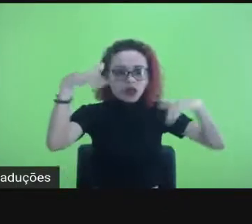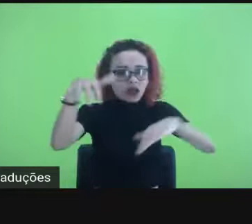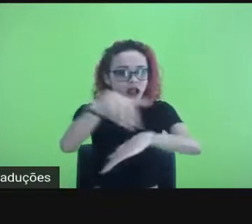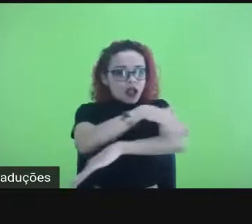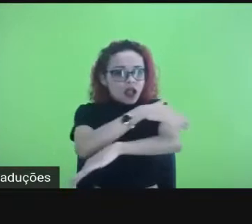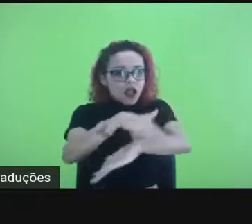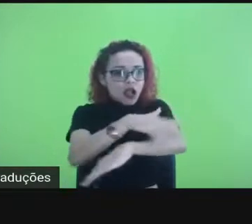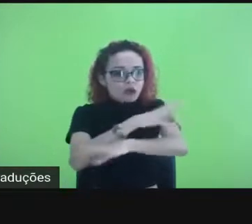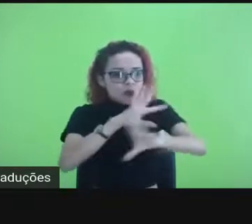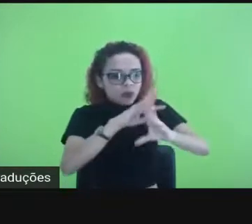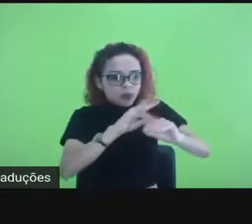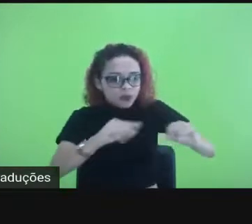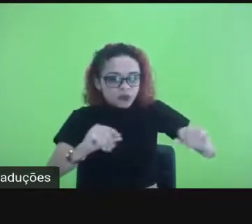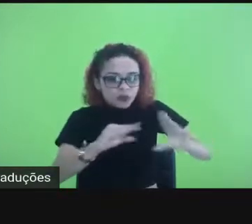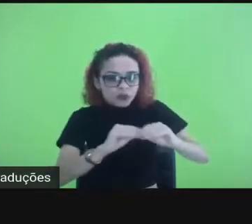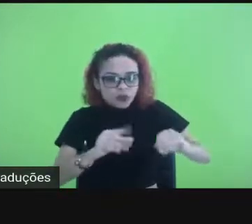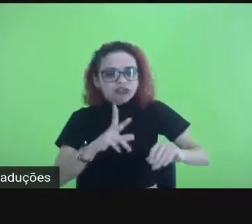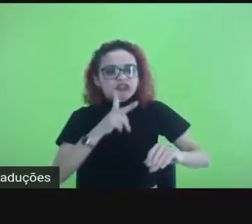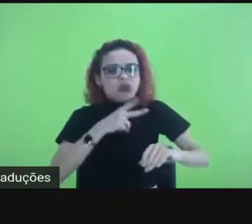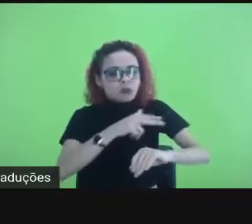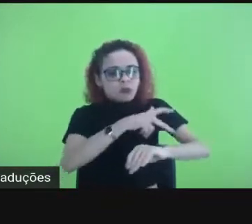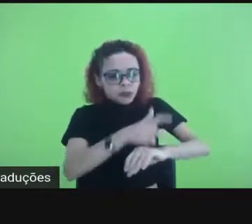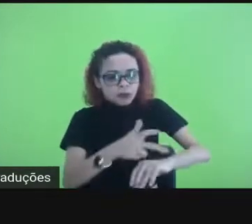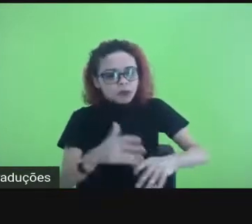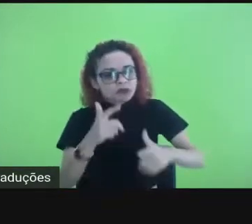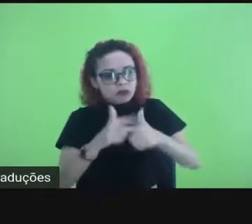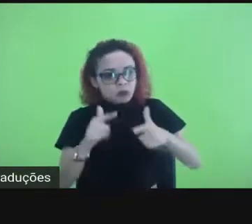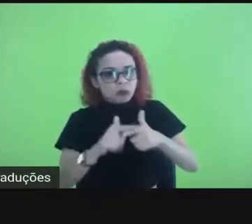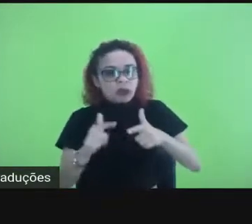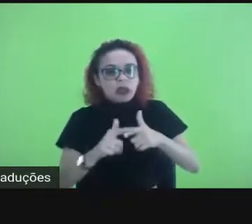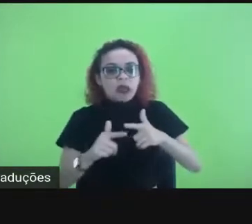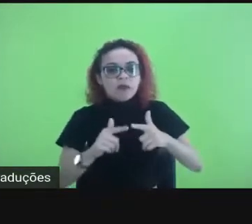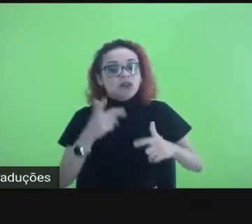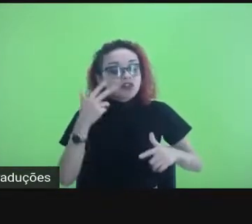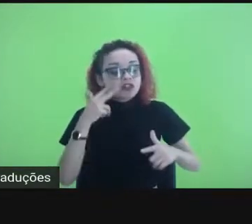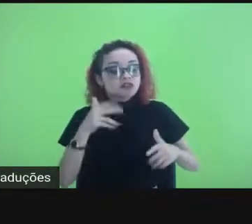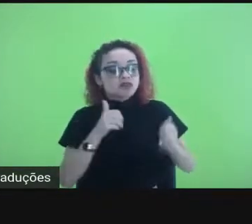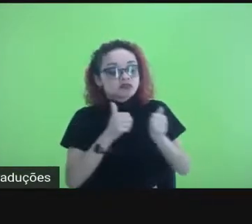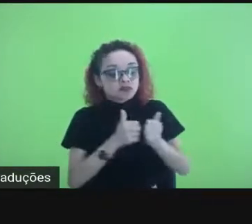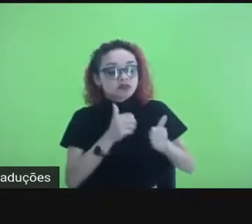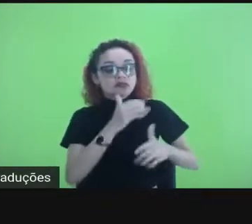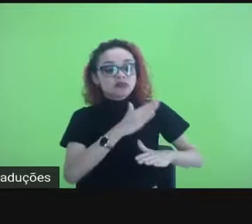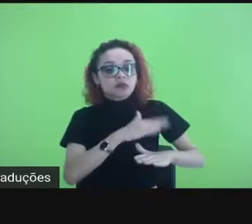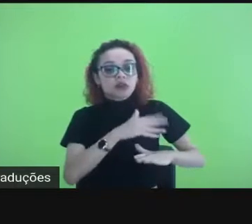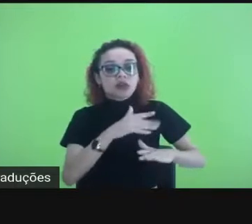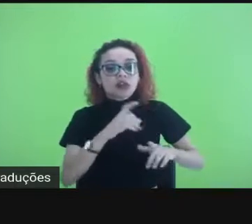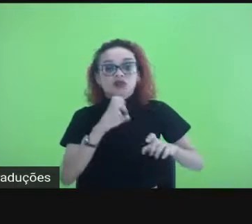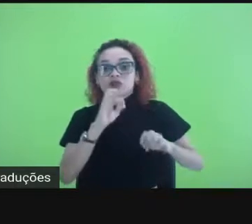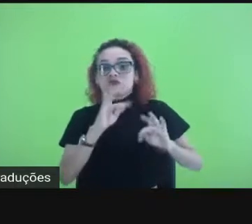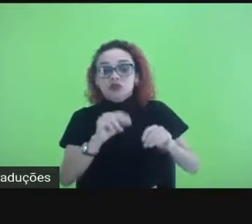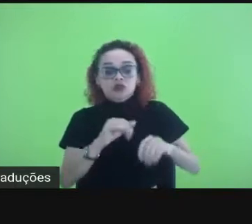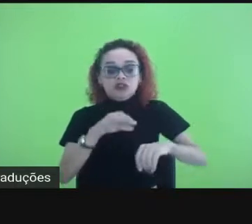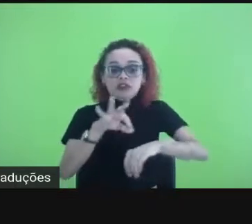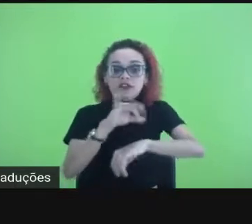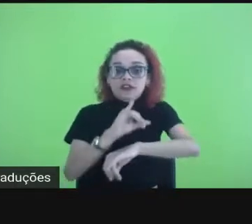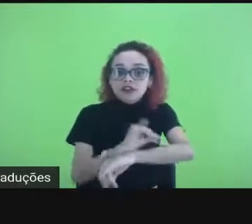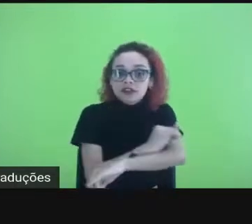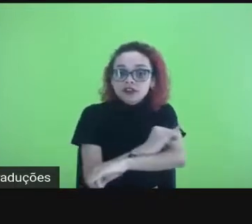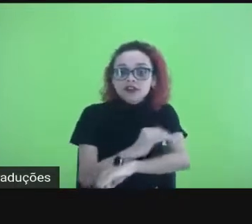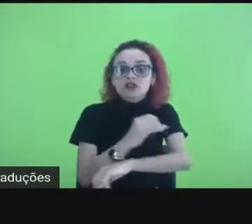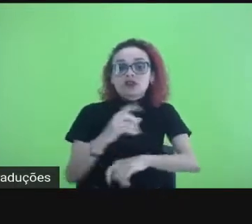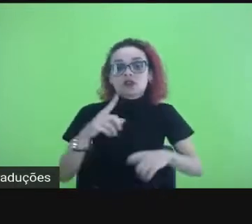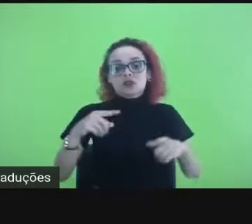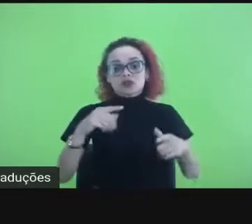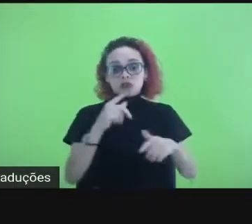bem esburacada, e a gente acompanhou todos os processos de chegada de infraestrutura nesse bairro. Desde